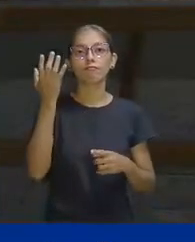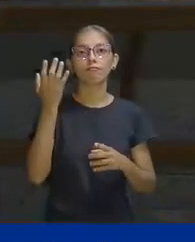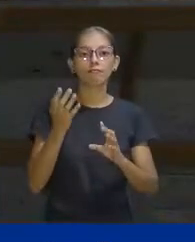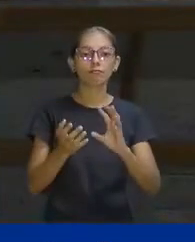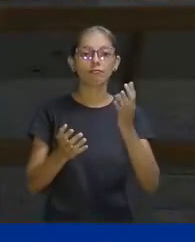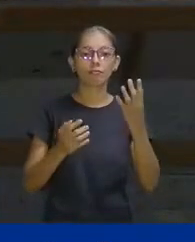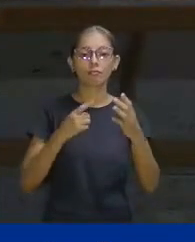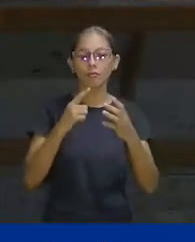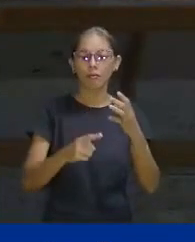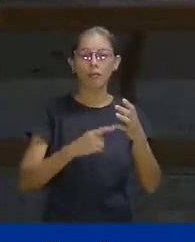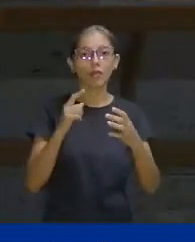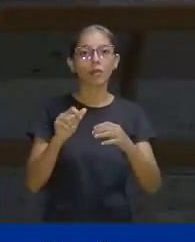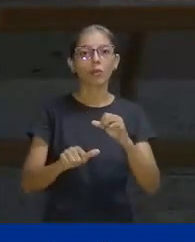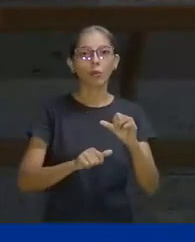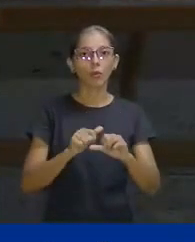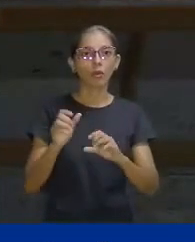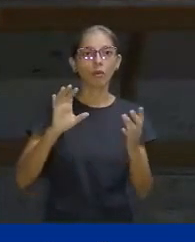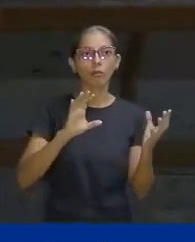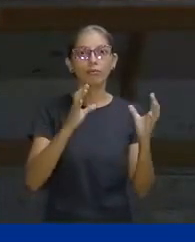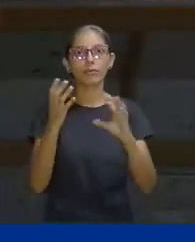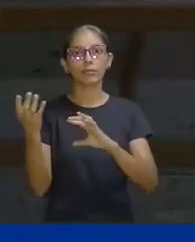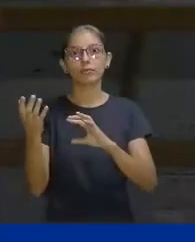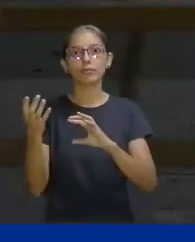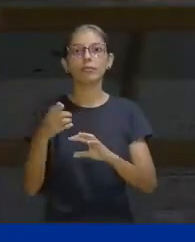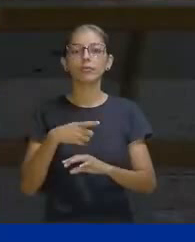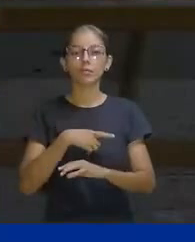todo o globo, sabemos as consequências